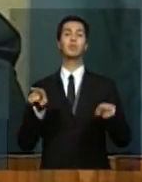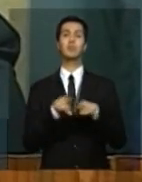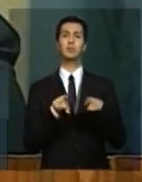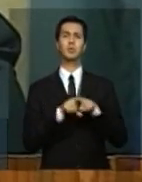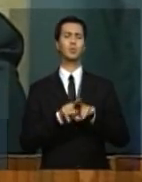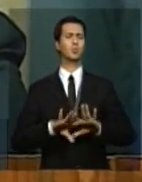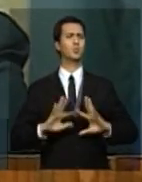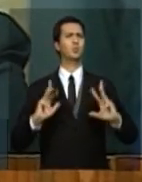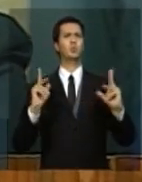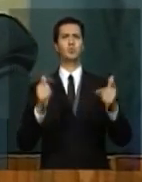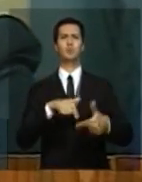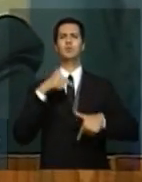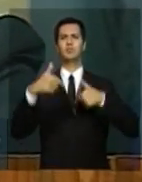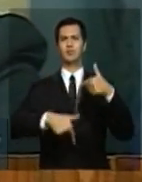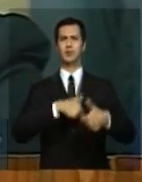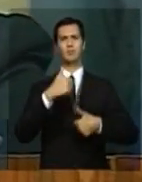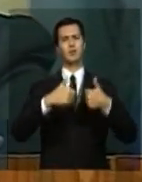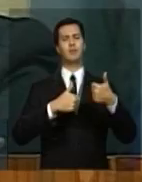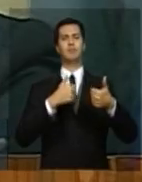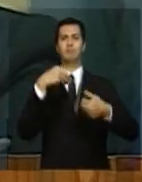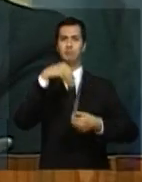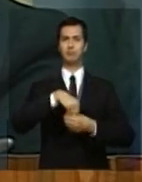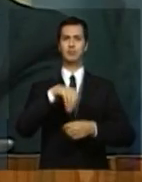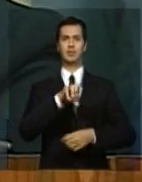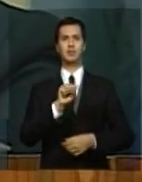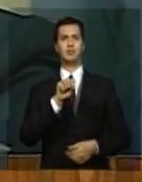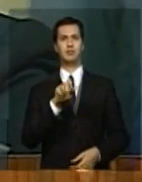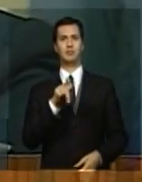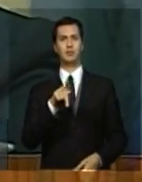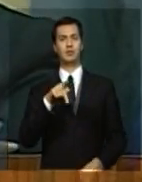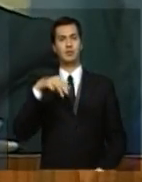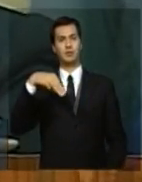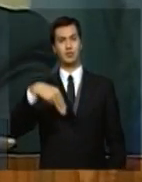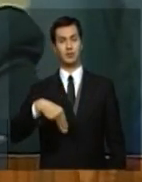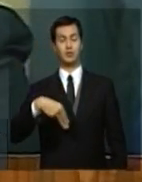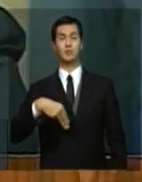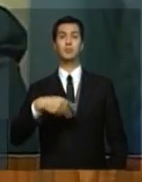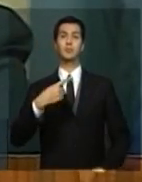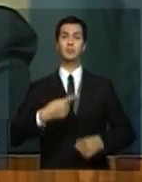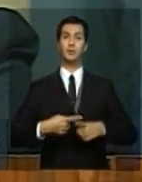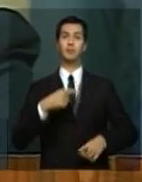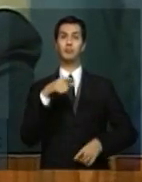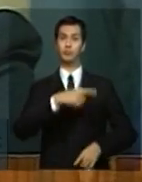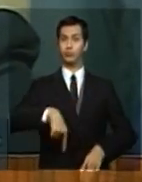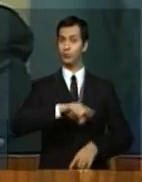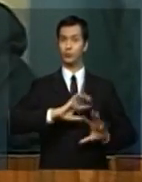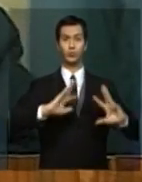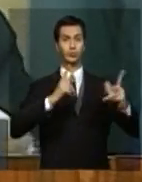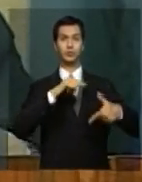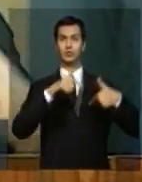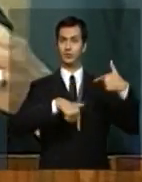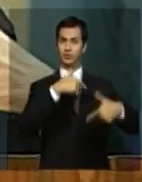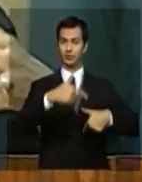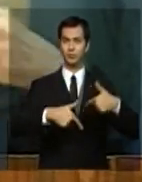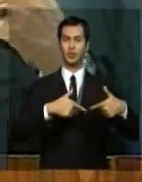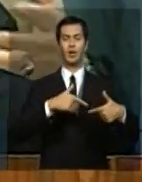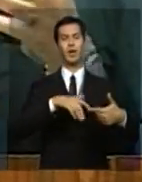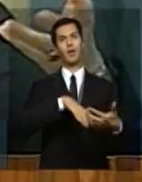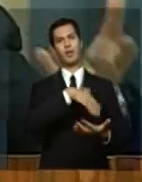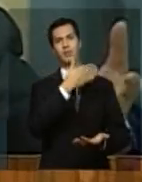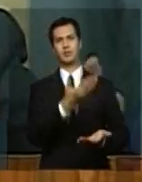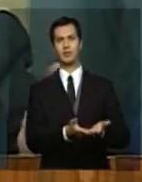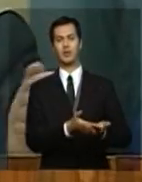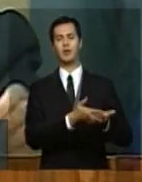SPM que foi colocada à disposição para que o prêmio para que toda o todo